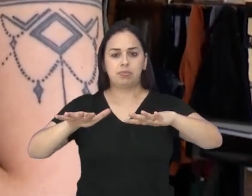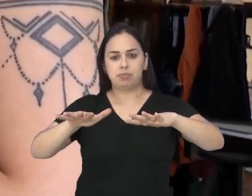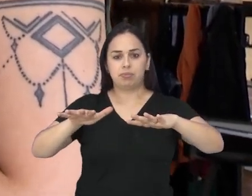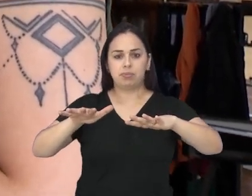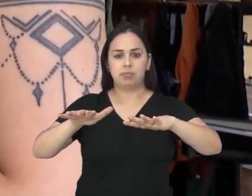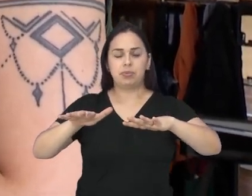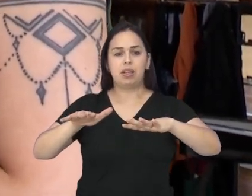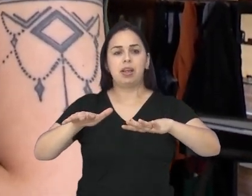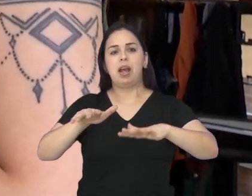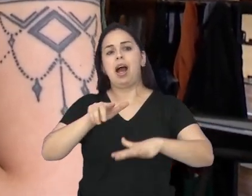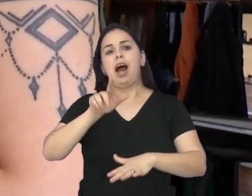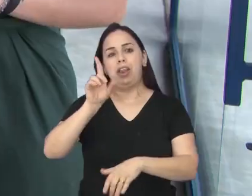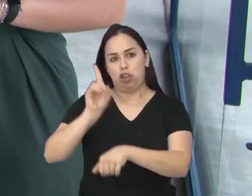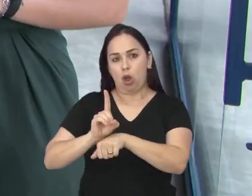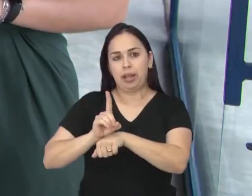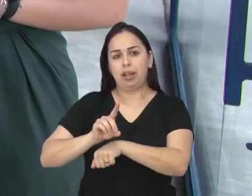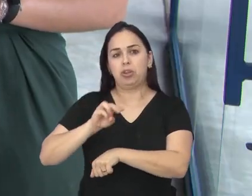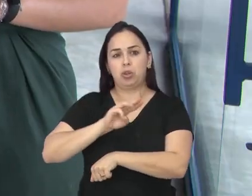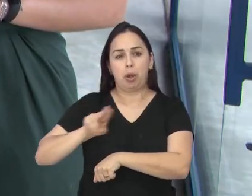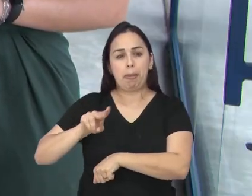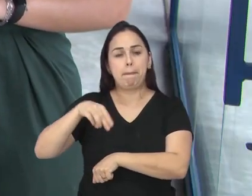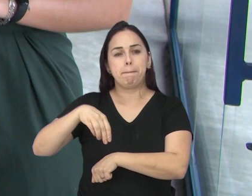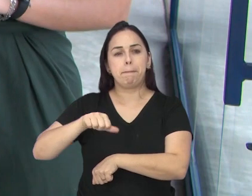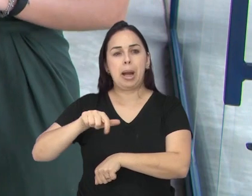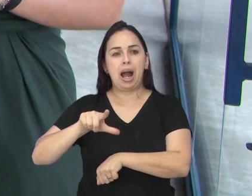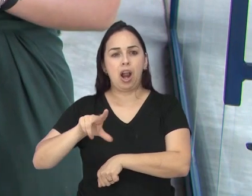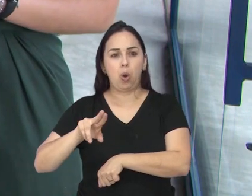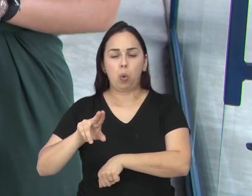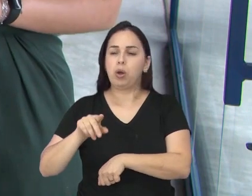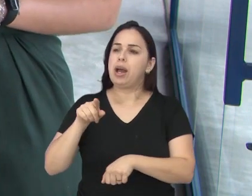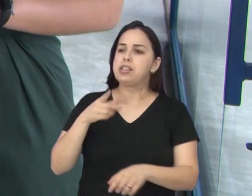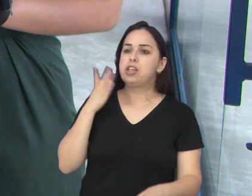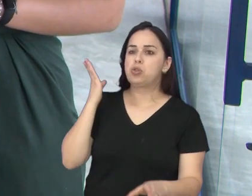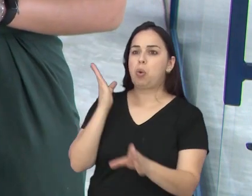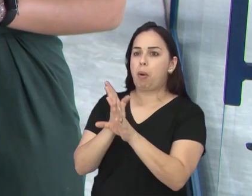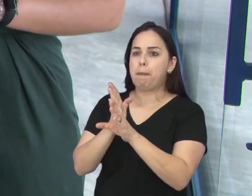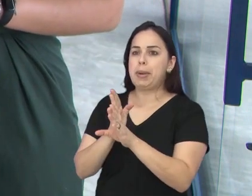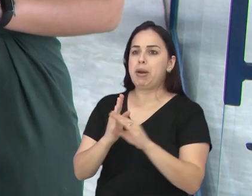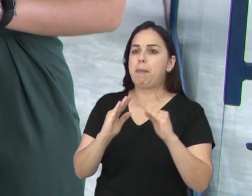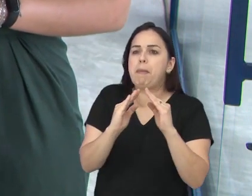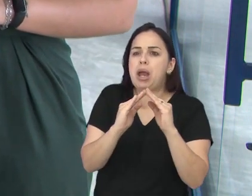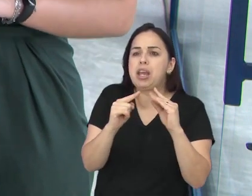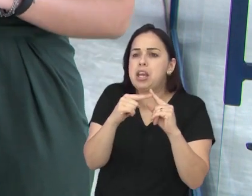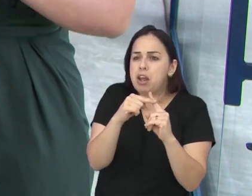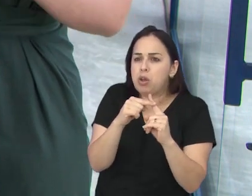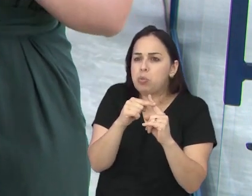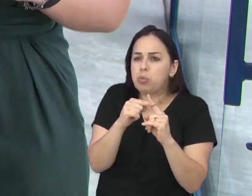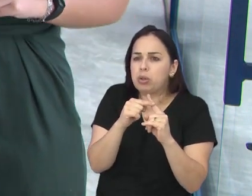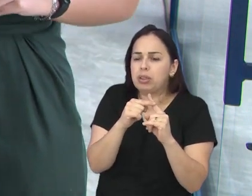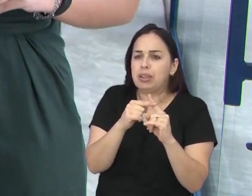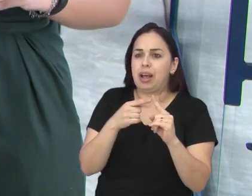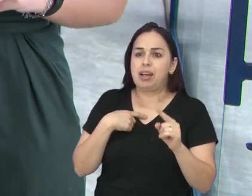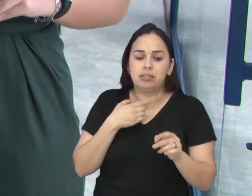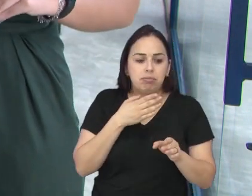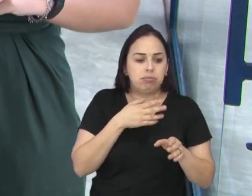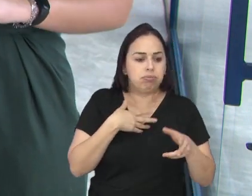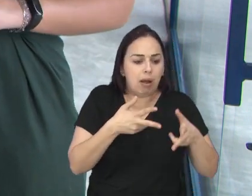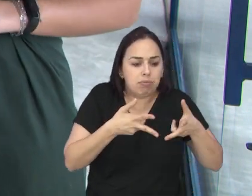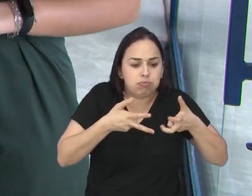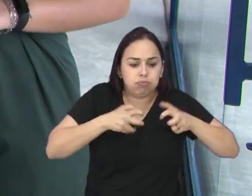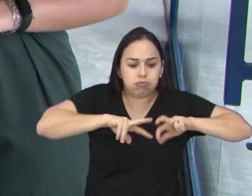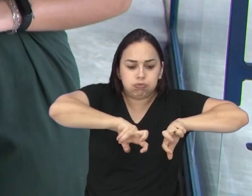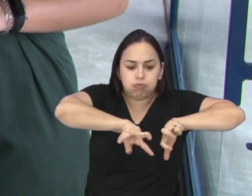com a Malu, né, Malu Gomes. E vocês descobriram uma capela aqui, não é isso? Quando os escombros de uma capela, não